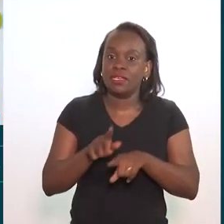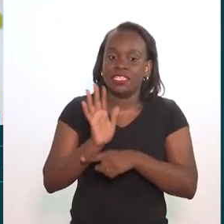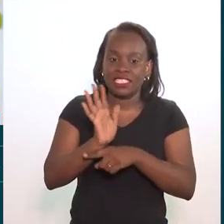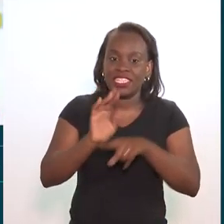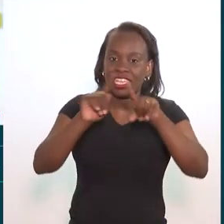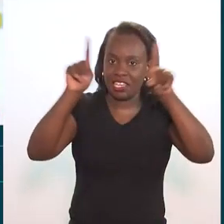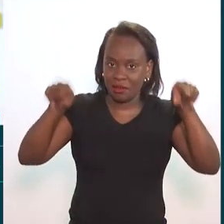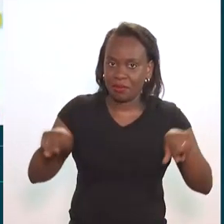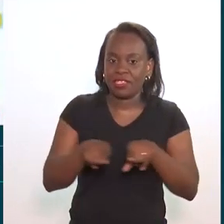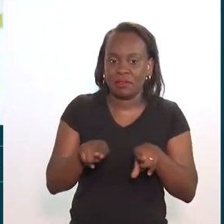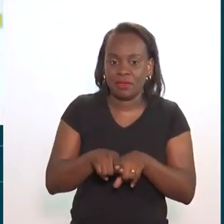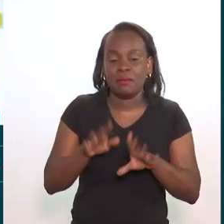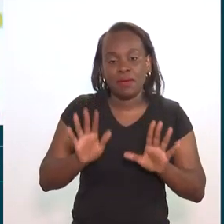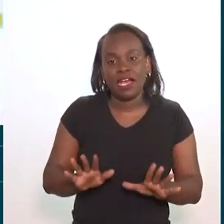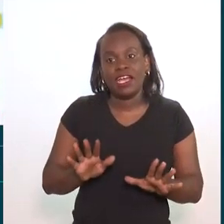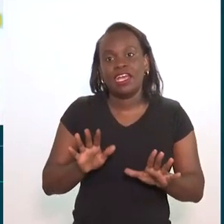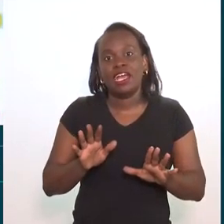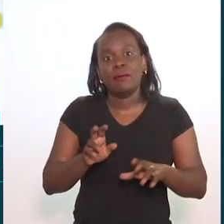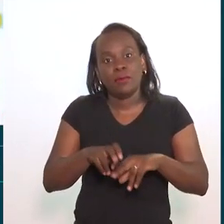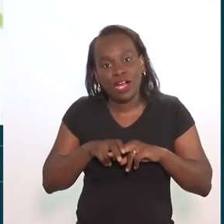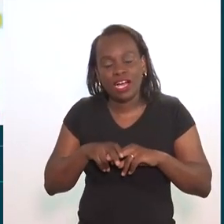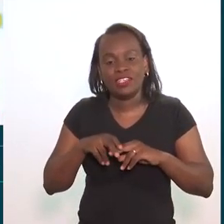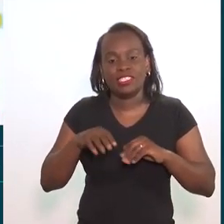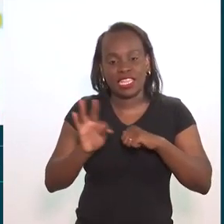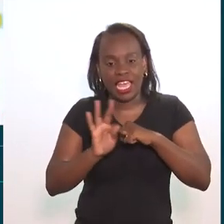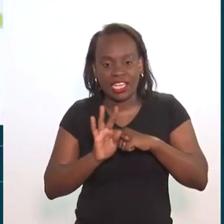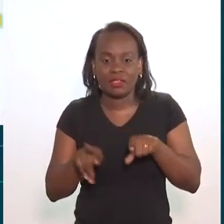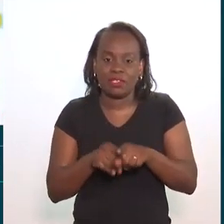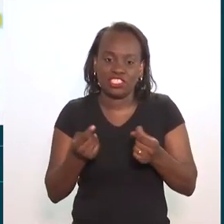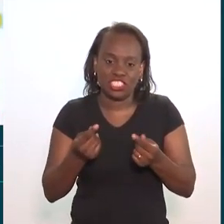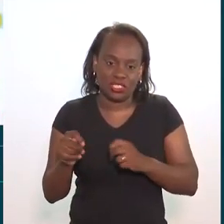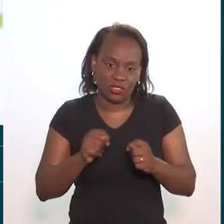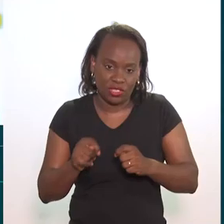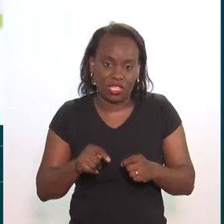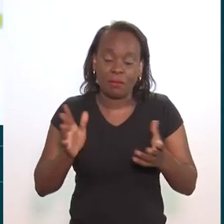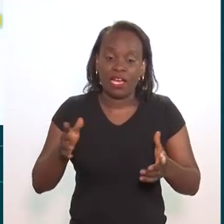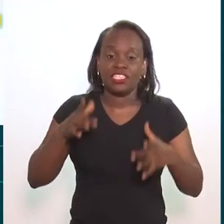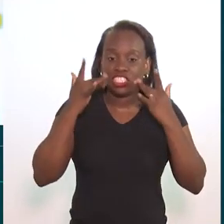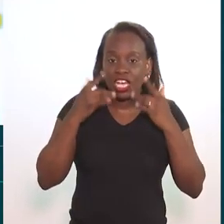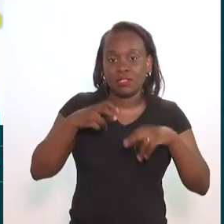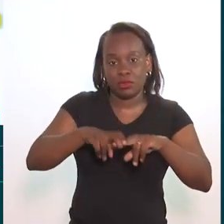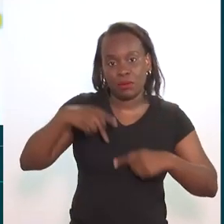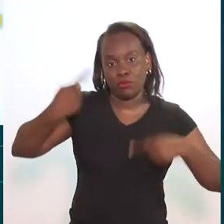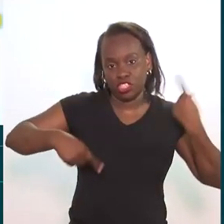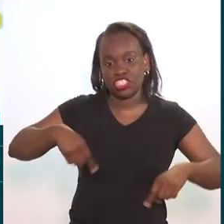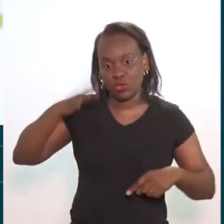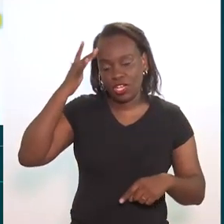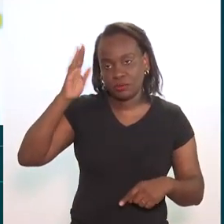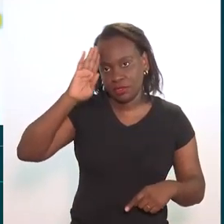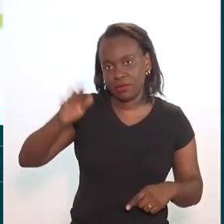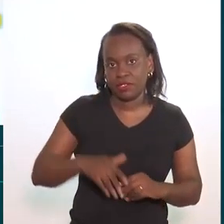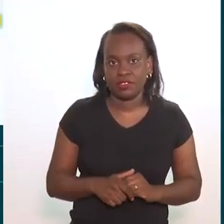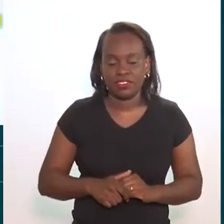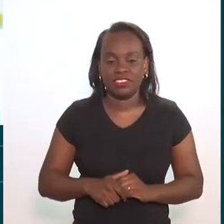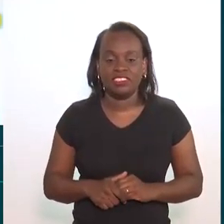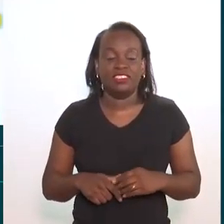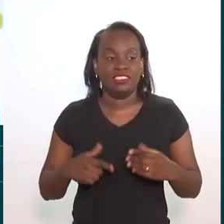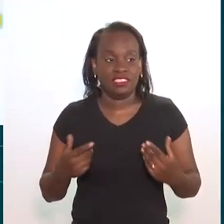o cinema também, mas o cinema é por questões técnicas e econômicas, e o teatro por questões políticas, eu acho,